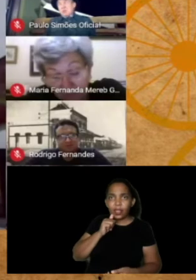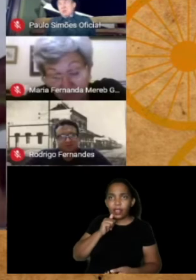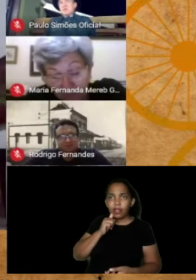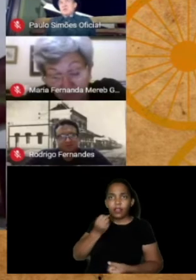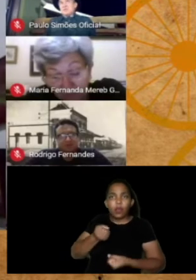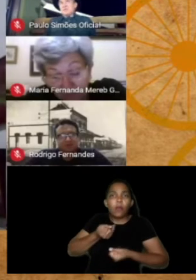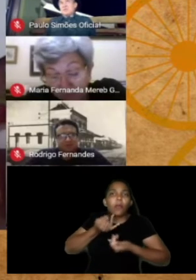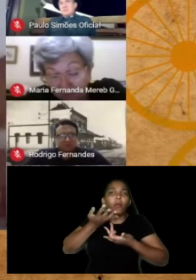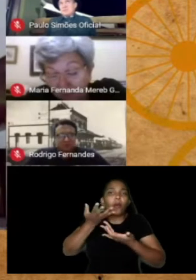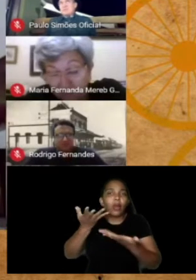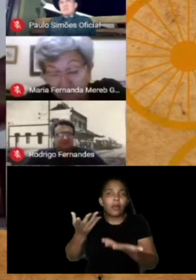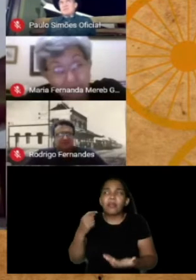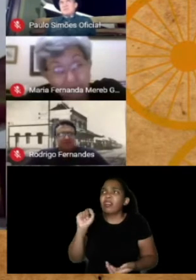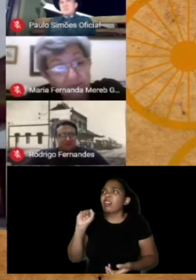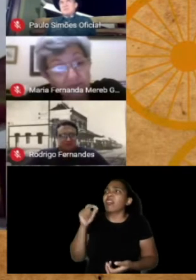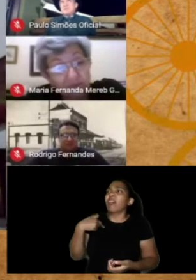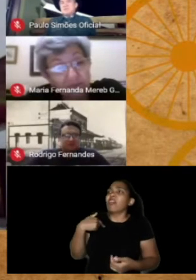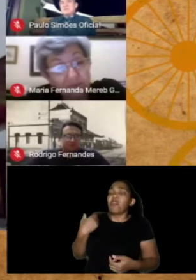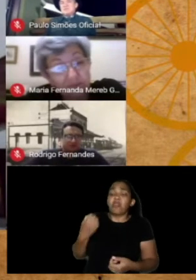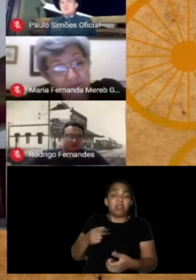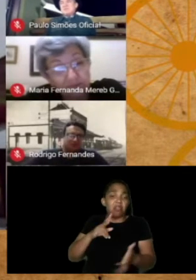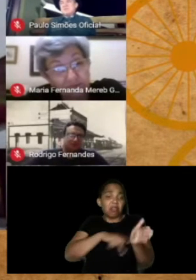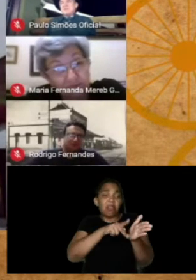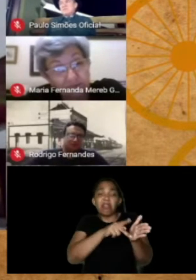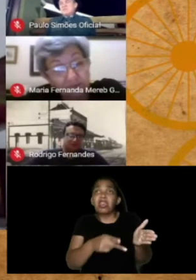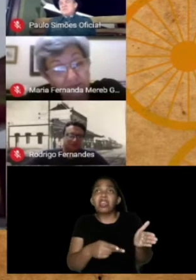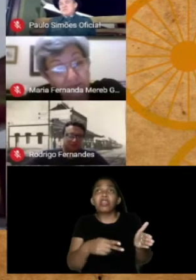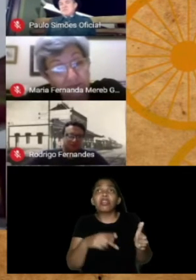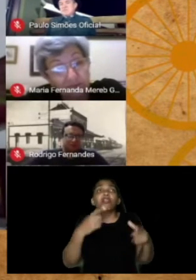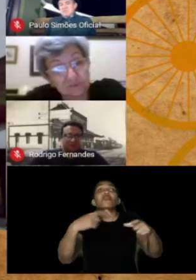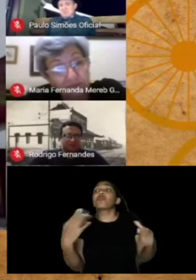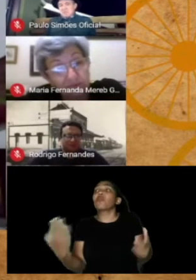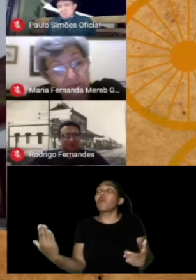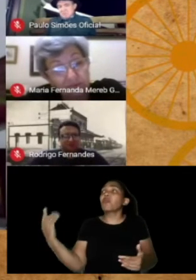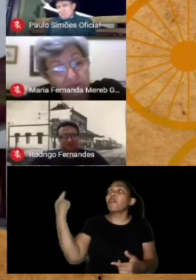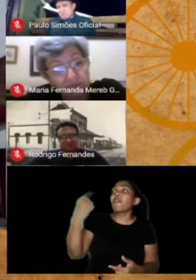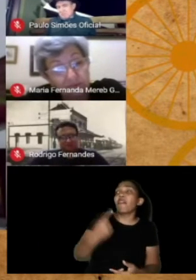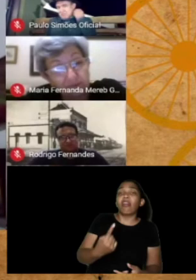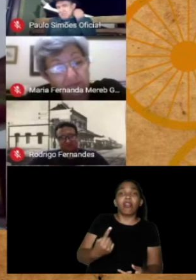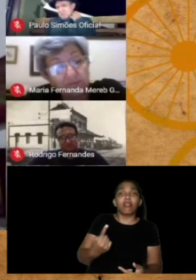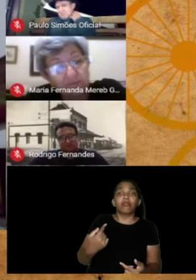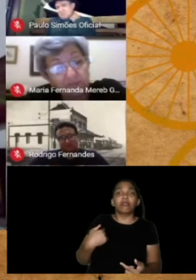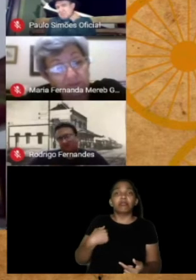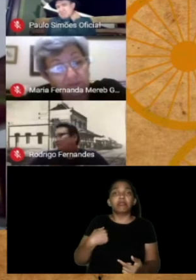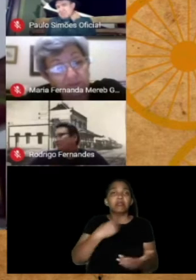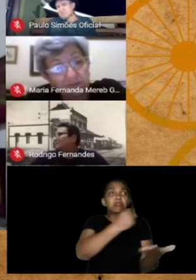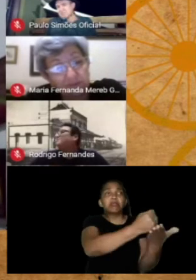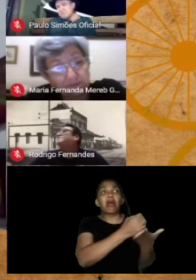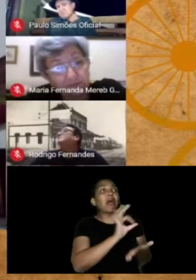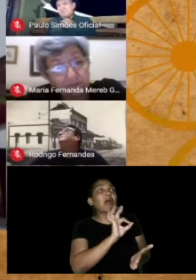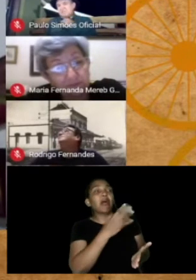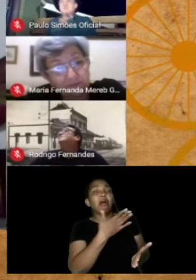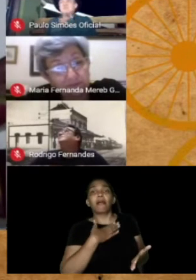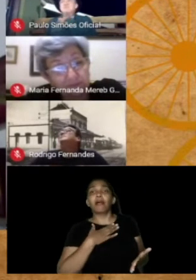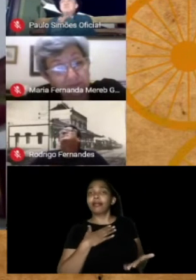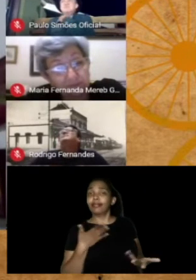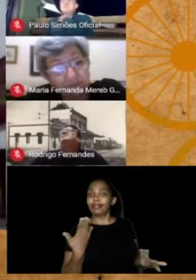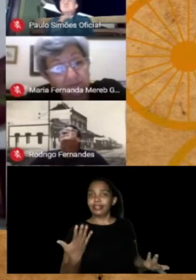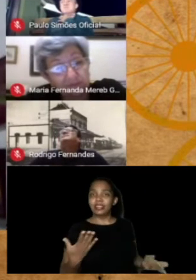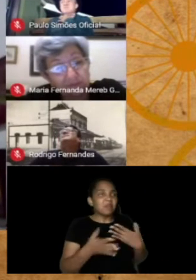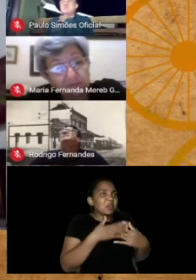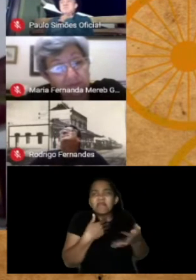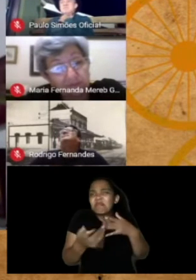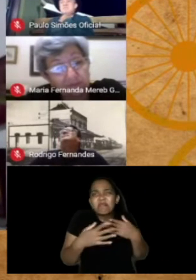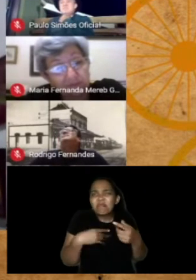eu com esse trem, se longe vem, se não me traz nenhum alguém? Mas a gente ia para a estação, mesmo que não tivesse ninguém para chegar,